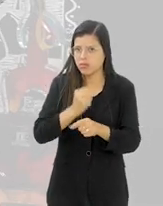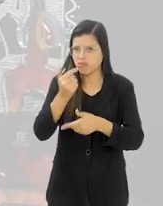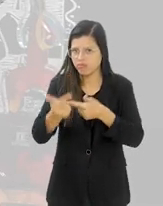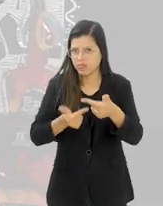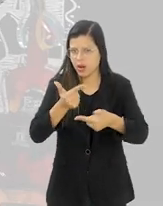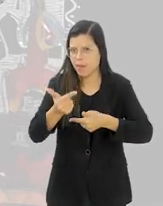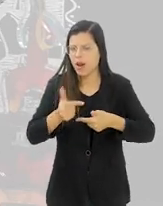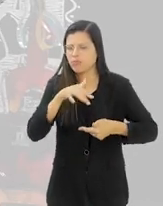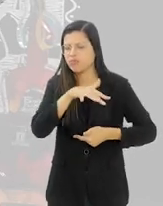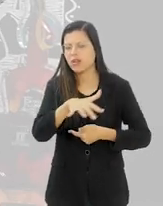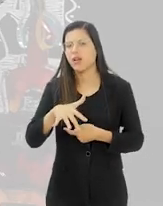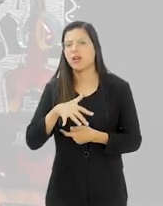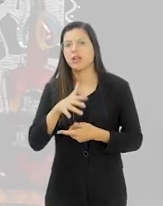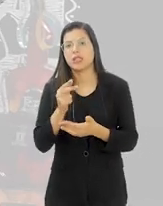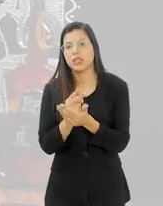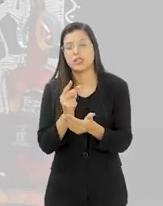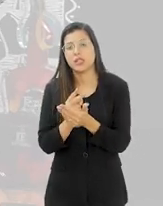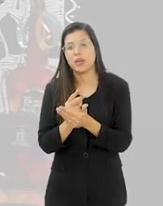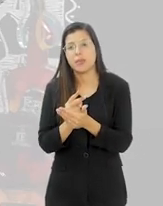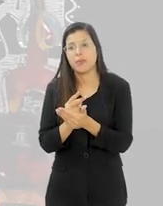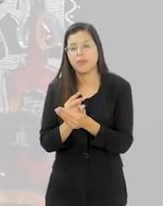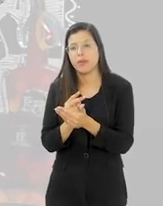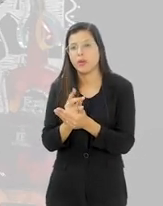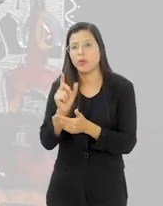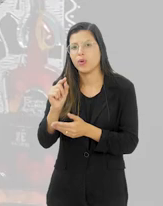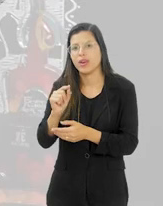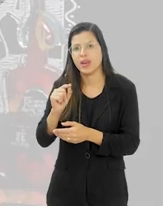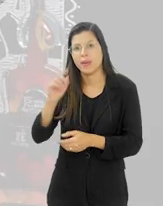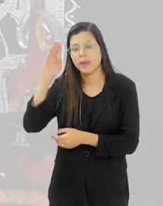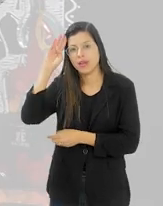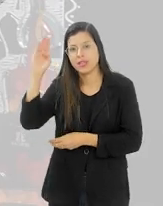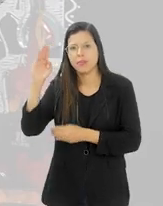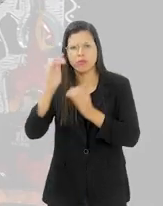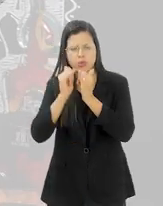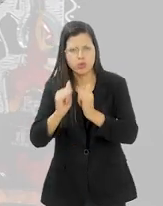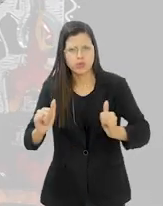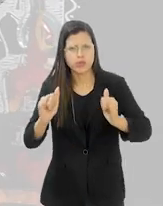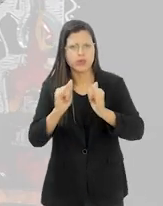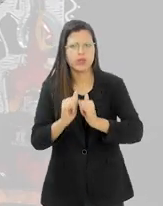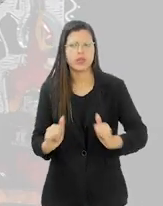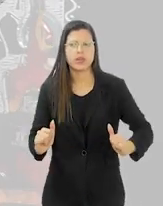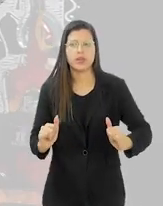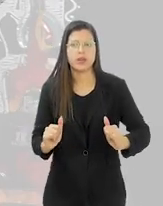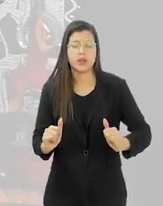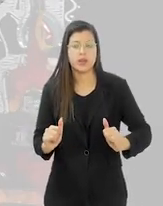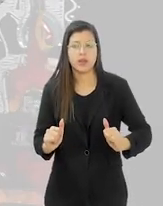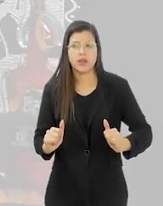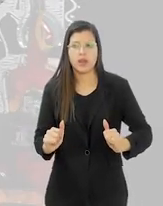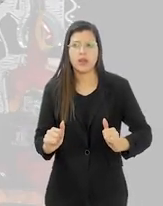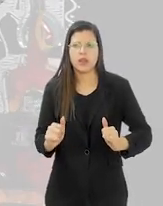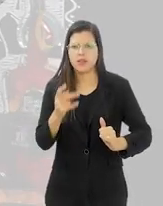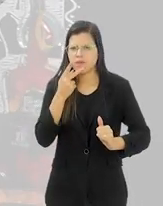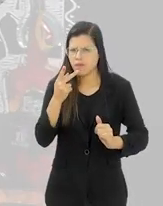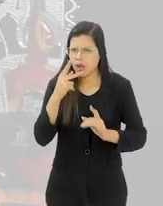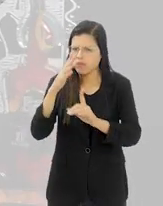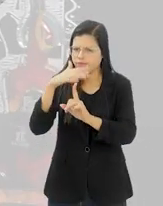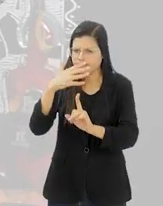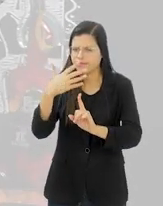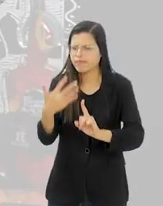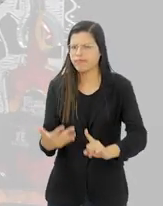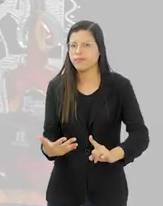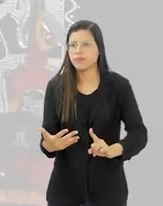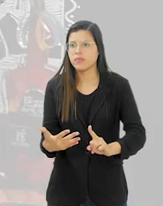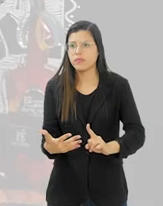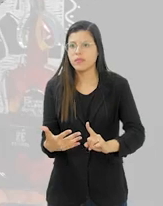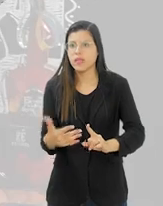profissão, eu sempre priorizei e divulguei, faço questão de acreditar,